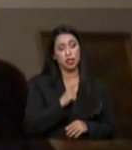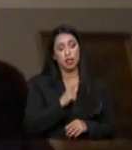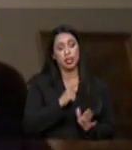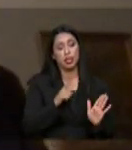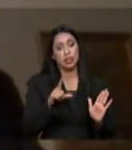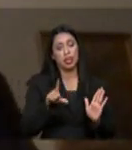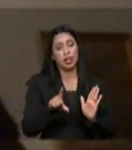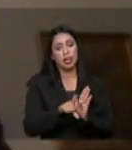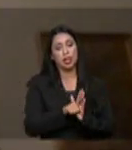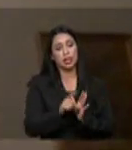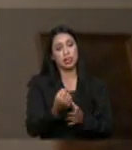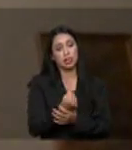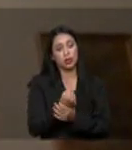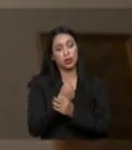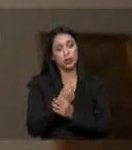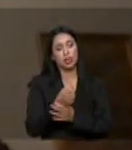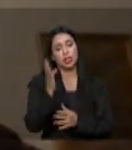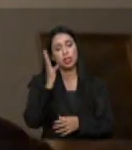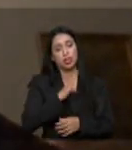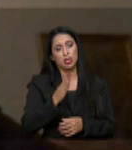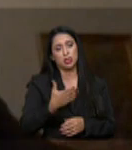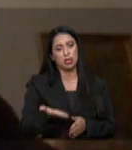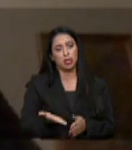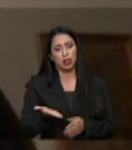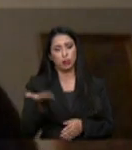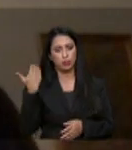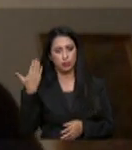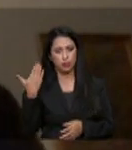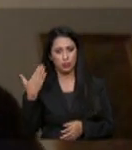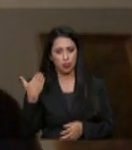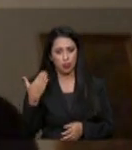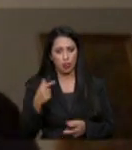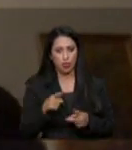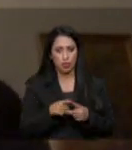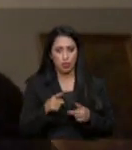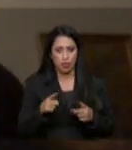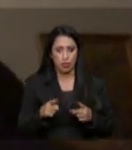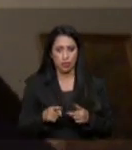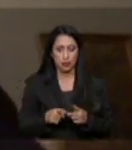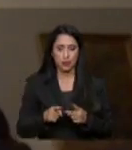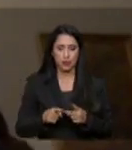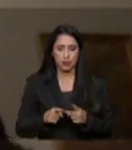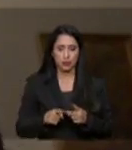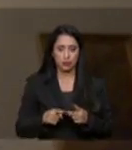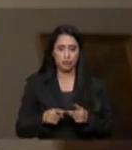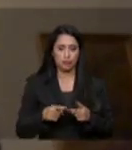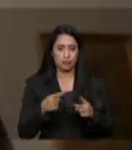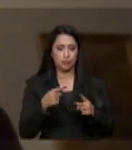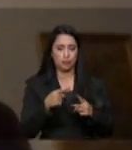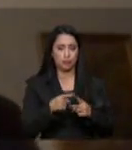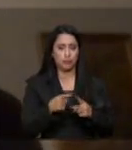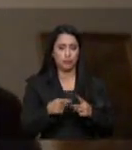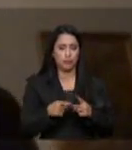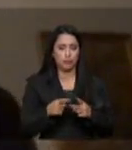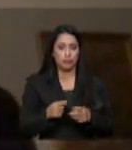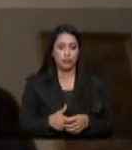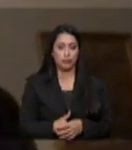extinta Lei de Segurança Nacional e eu trato então dessas duas situações específicas